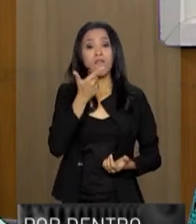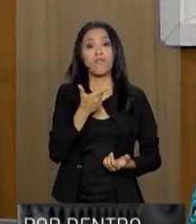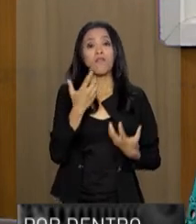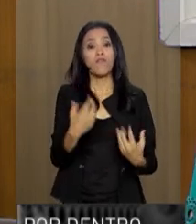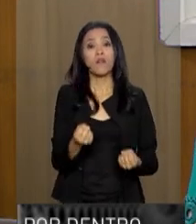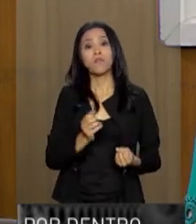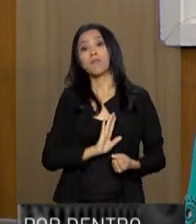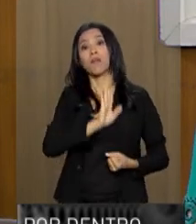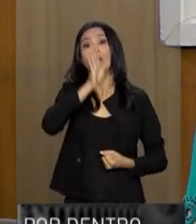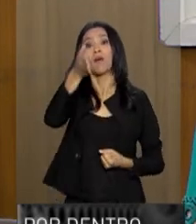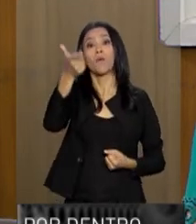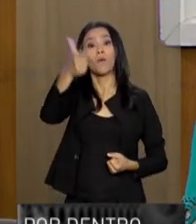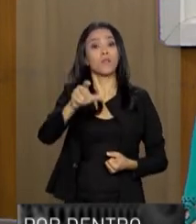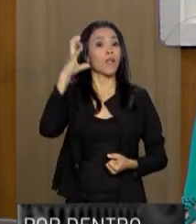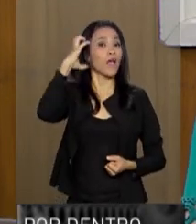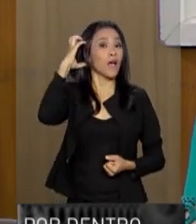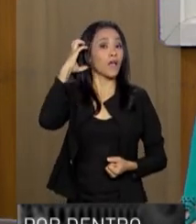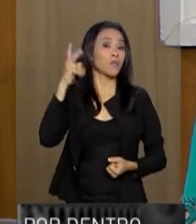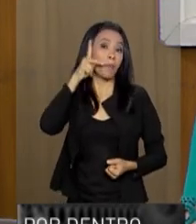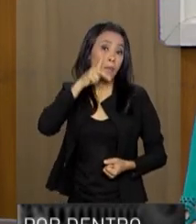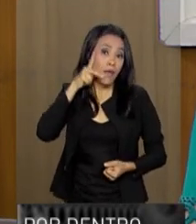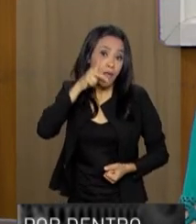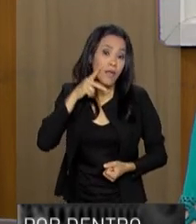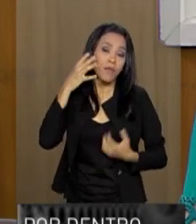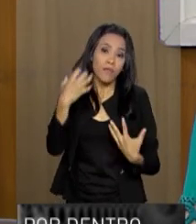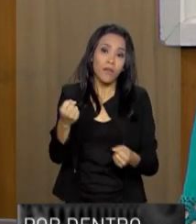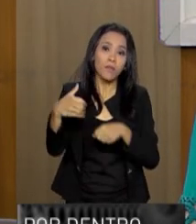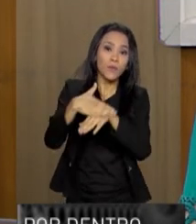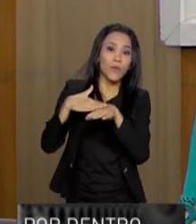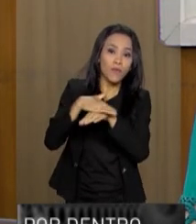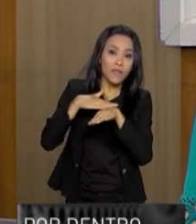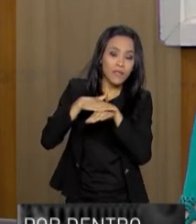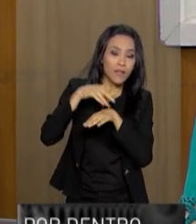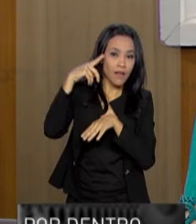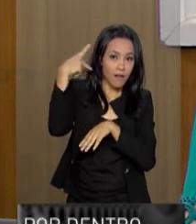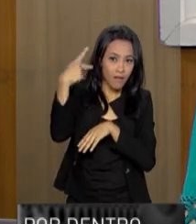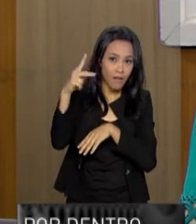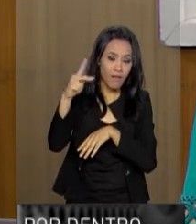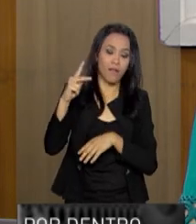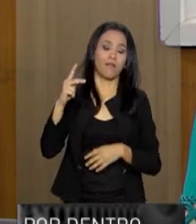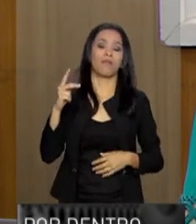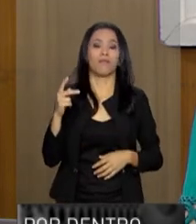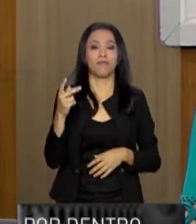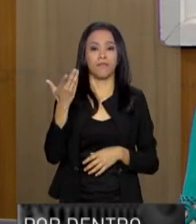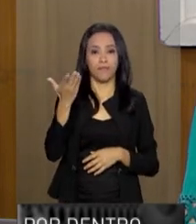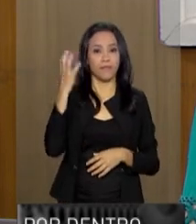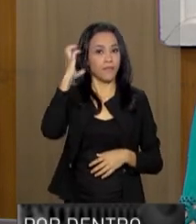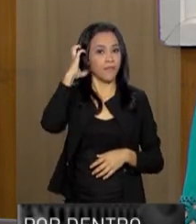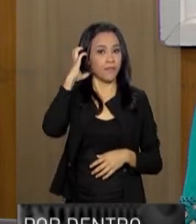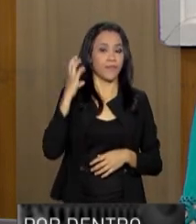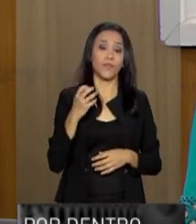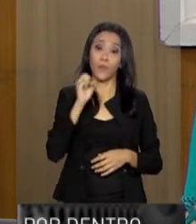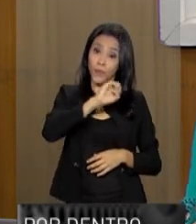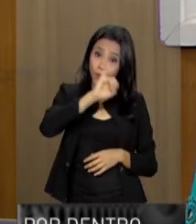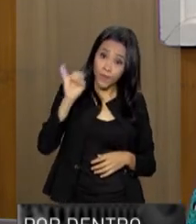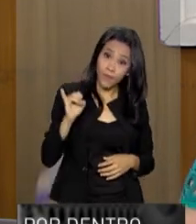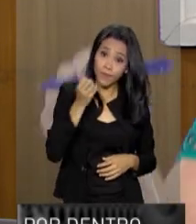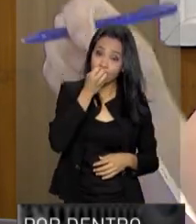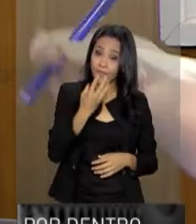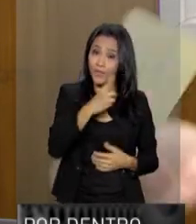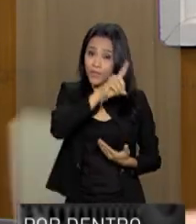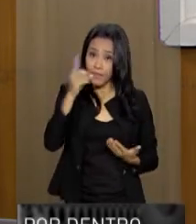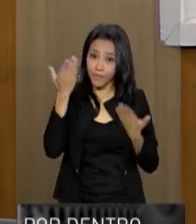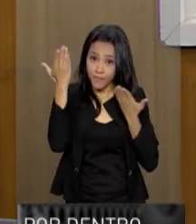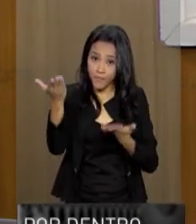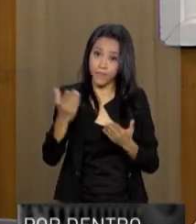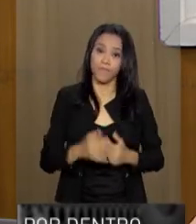mena paraíba a gente vai conversar com a jaqueline oliveira da rádio cidade subiu 95 fm loja que lhe muito bom dia pra